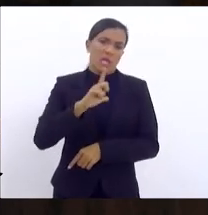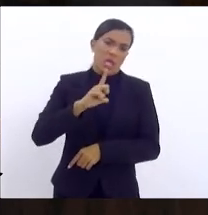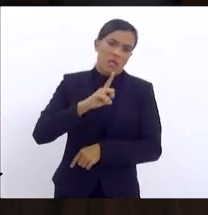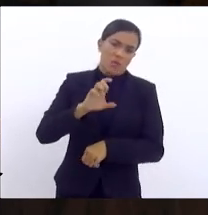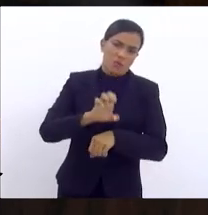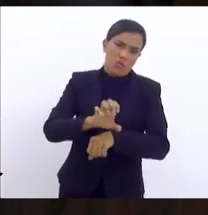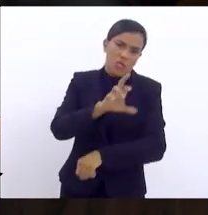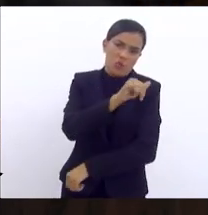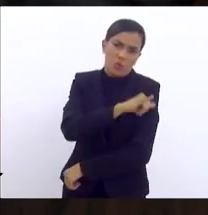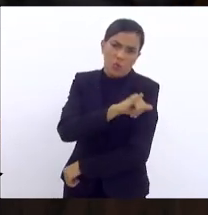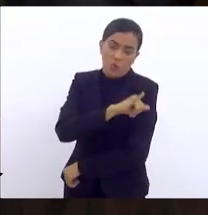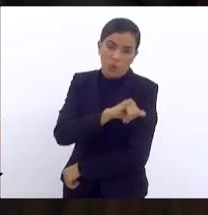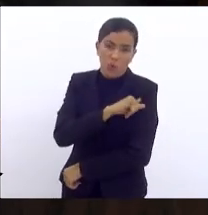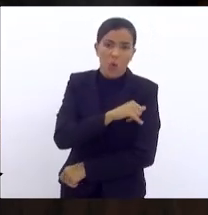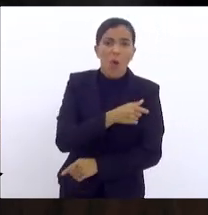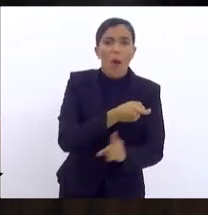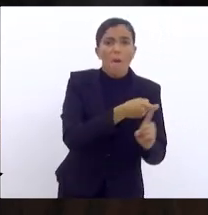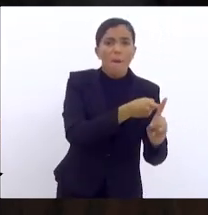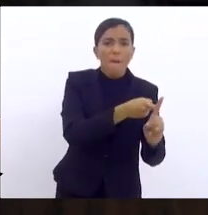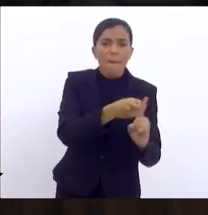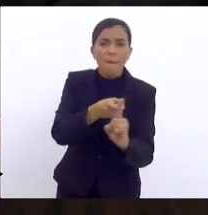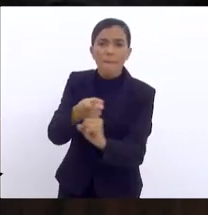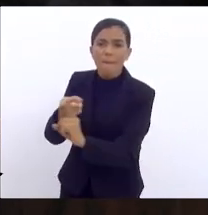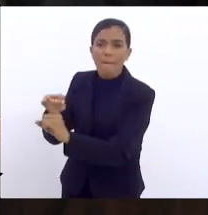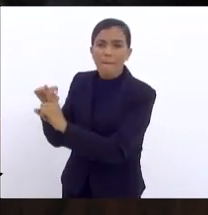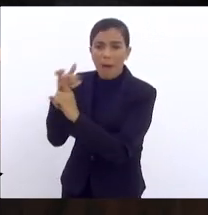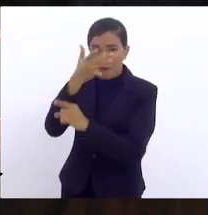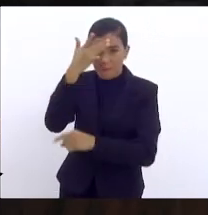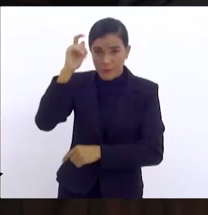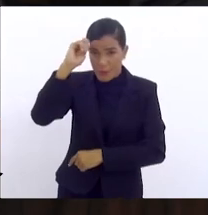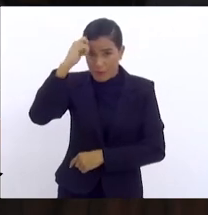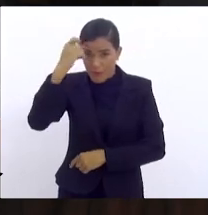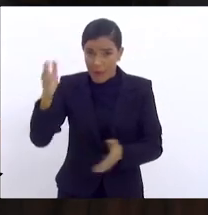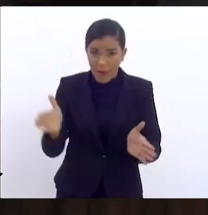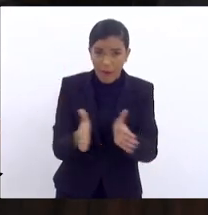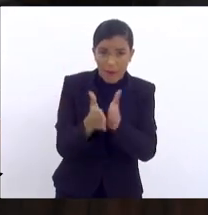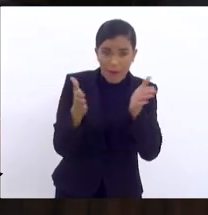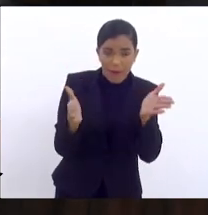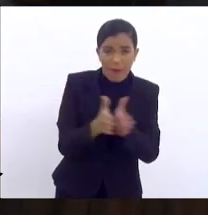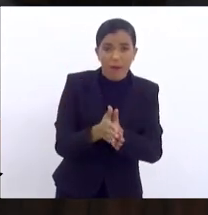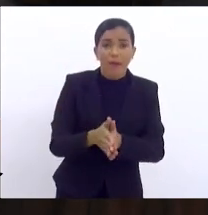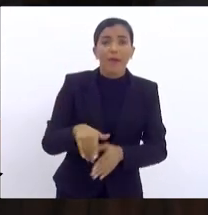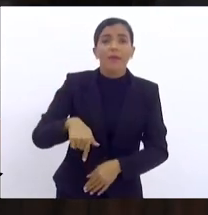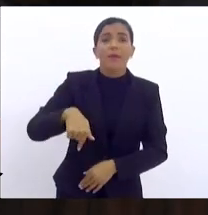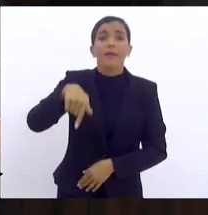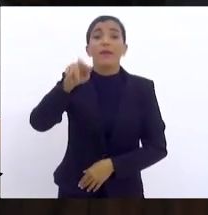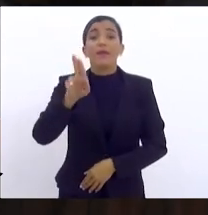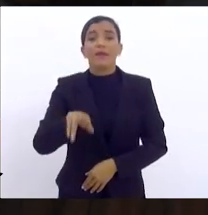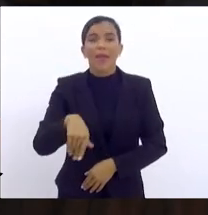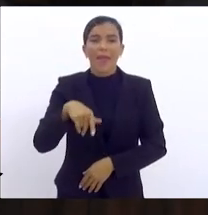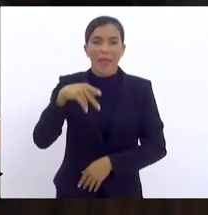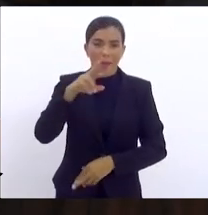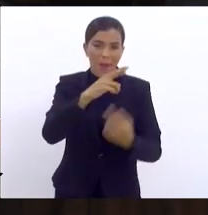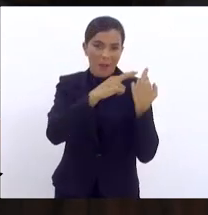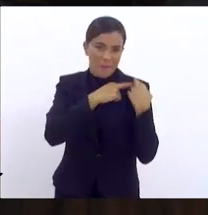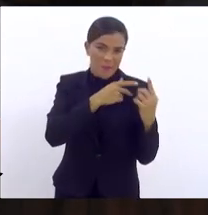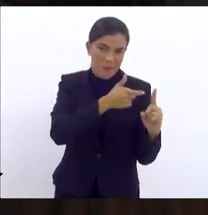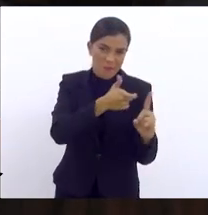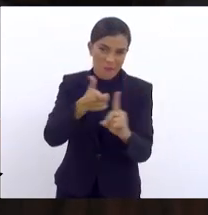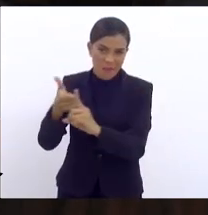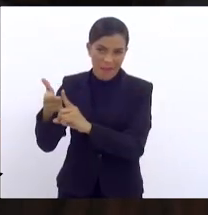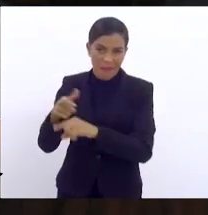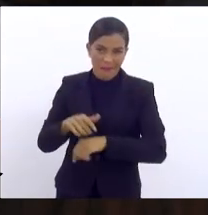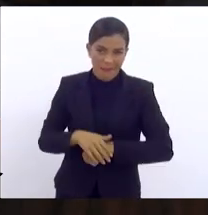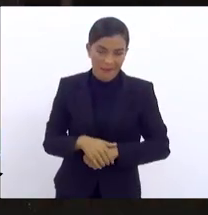um verdadeiro genocídio de pessoas negras e pobres e quem são os genocidas adivinha